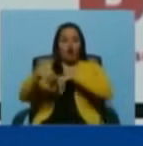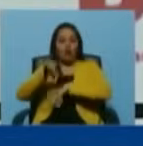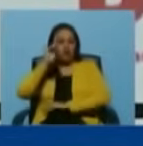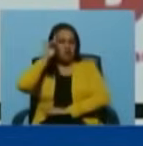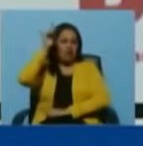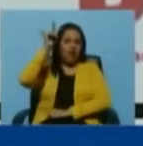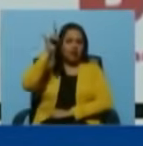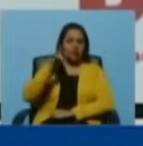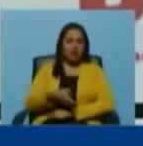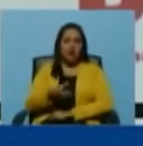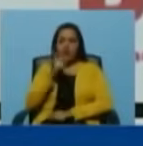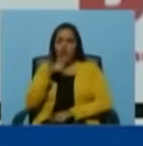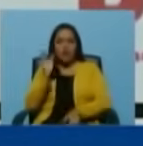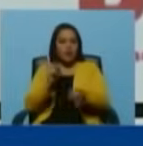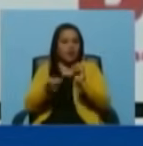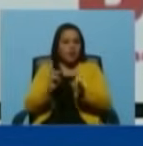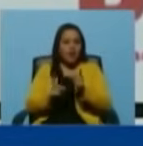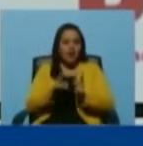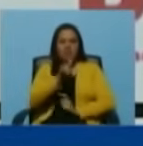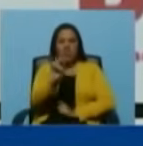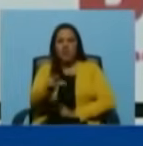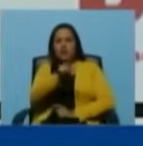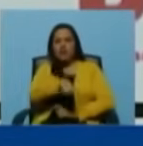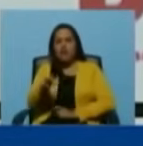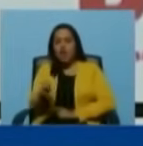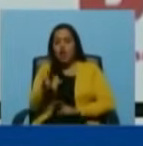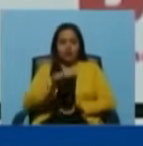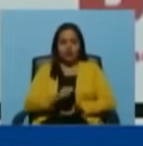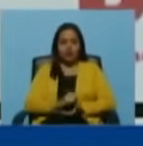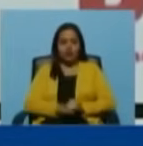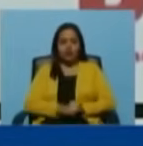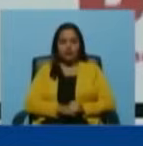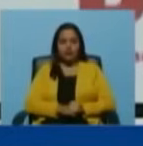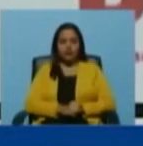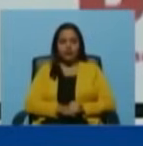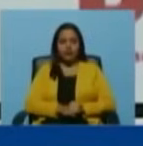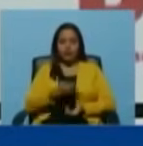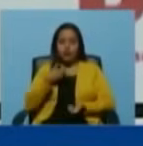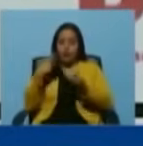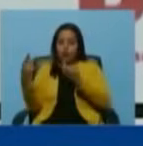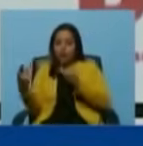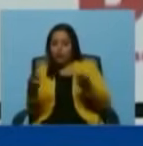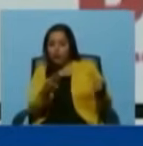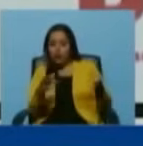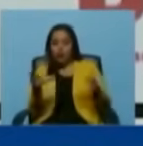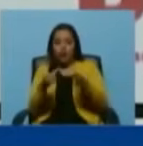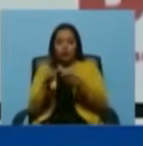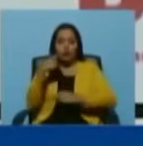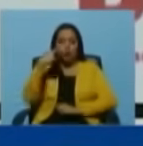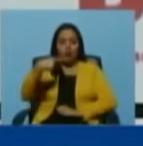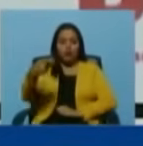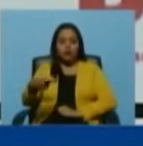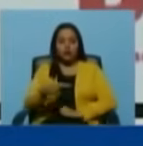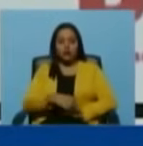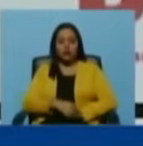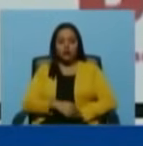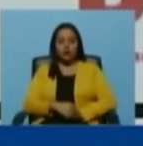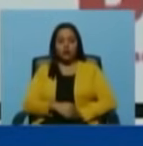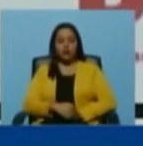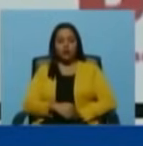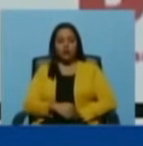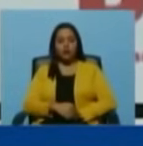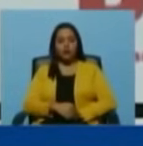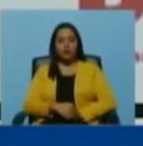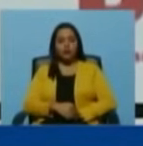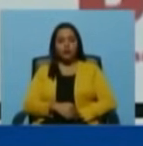ao processo eleitoral. Na verdade, não reconhecer, acho que o limbo que o Brasil está se deve a isso. Ele não